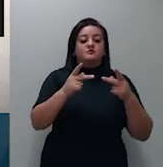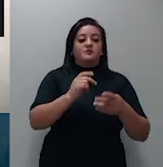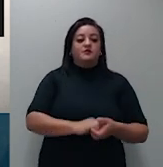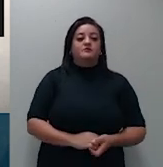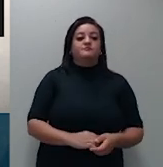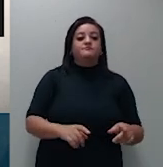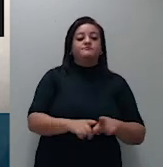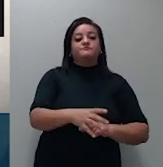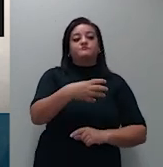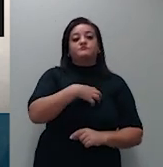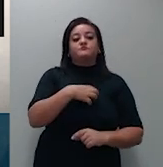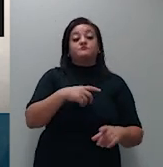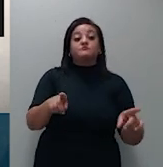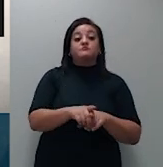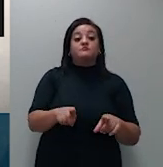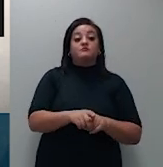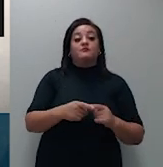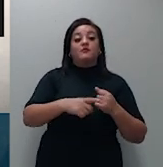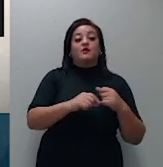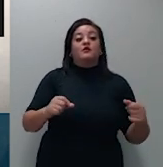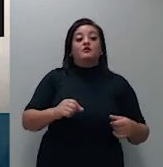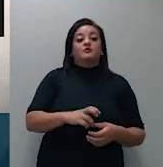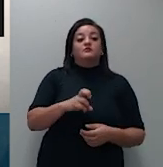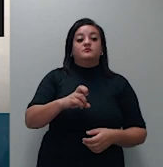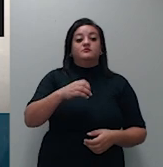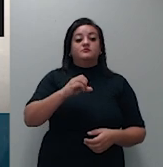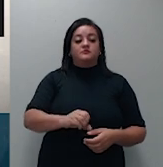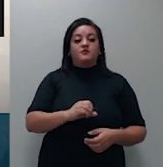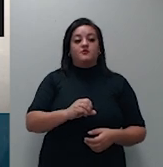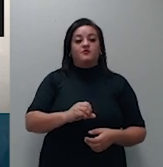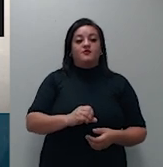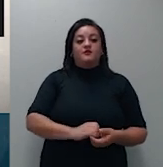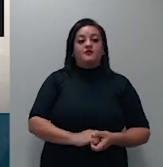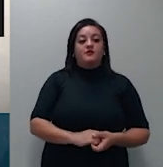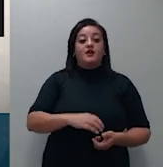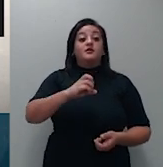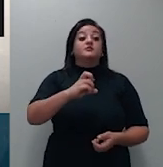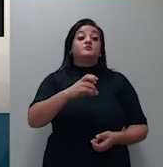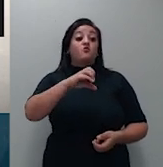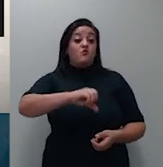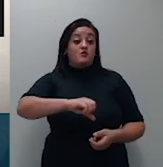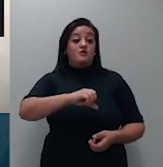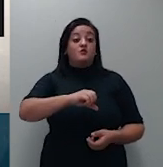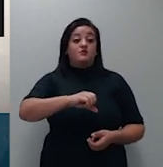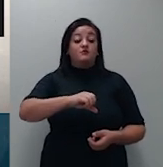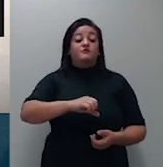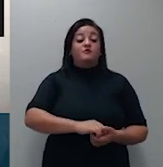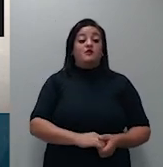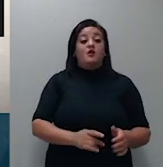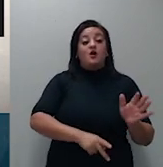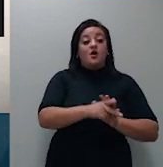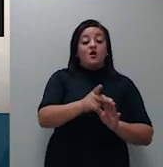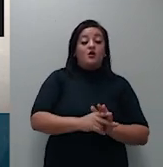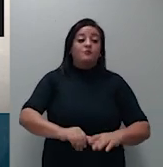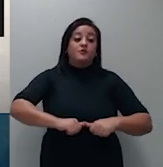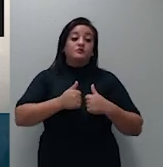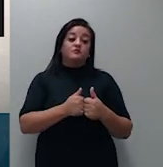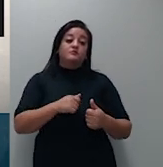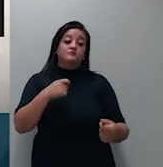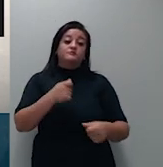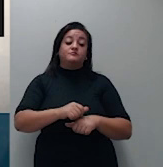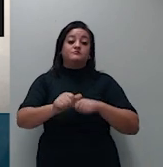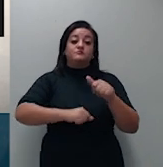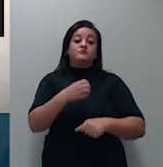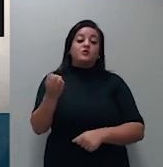recebi e da mesma forma no artigo 5059 o plano de